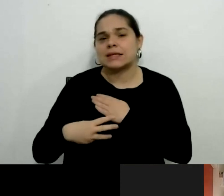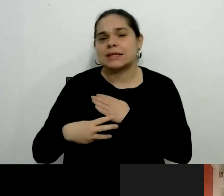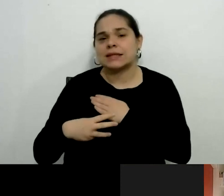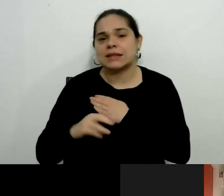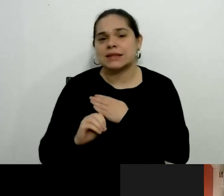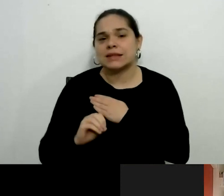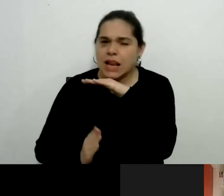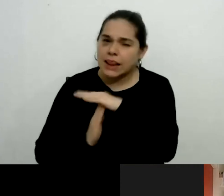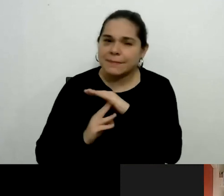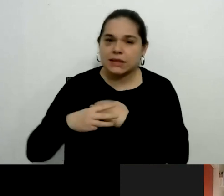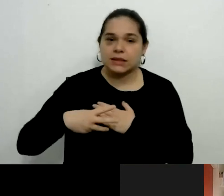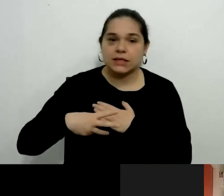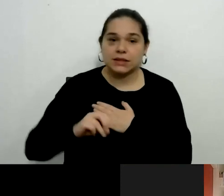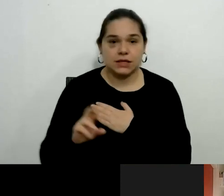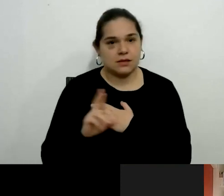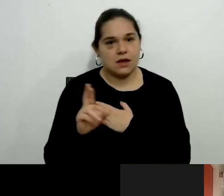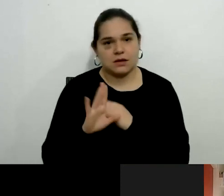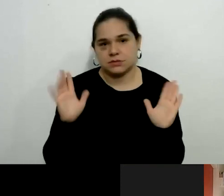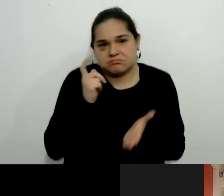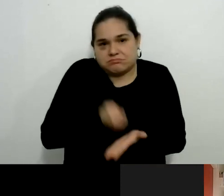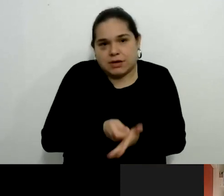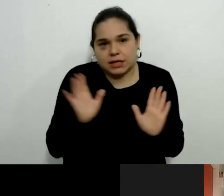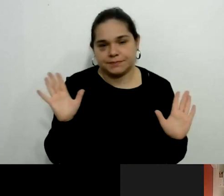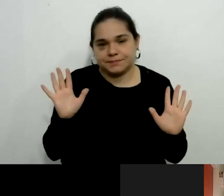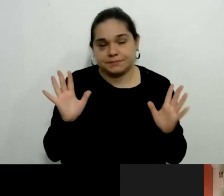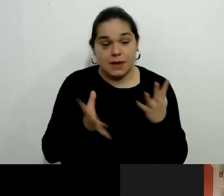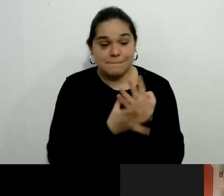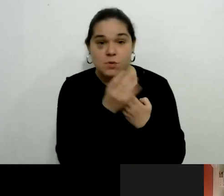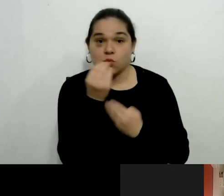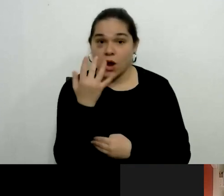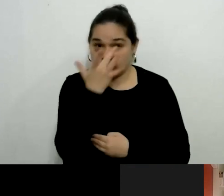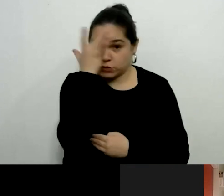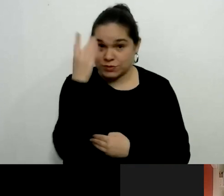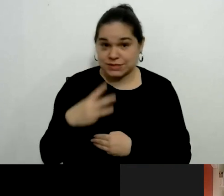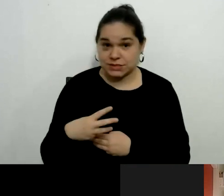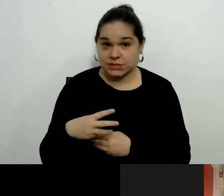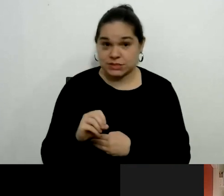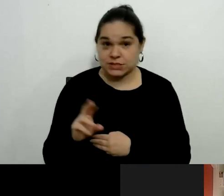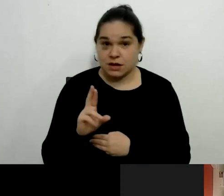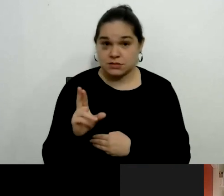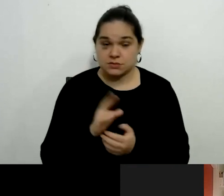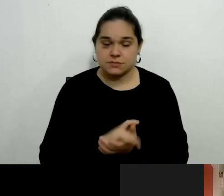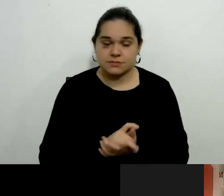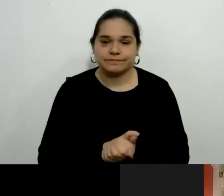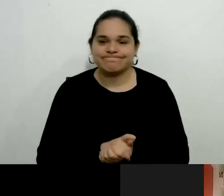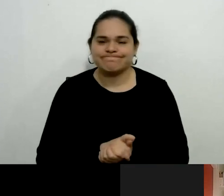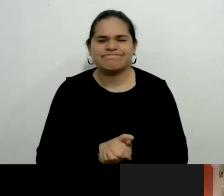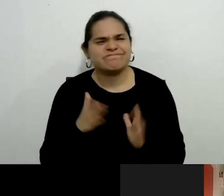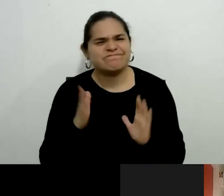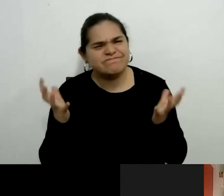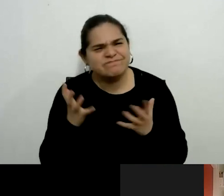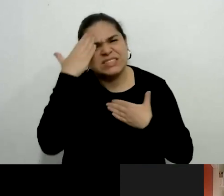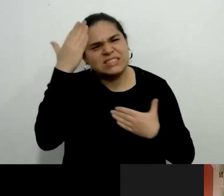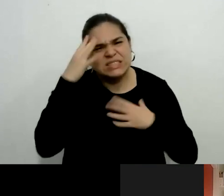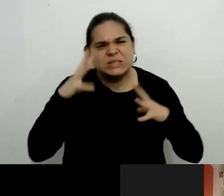Ok. E de antemão também, quero agradecer aí a participação dos diretores que estão e